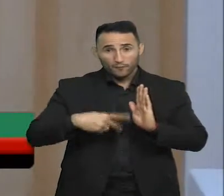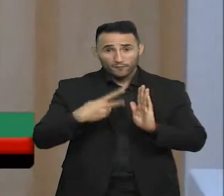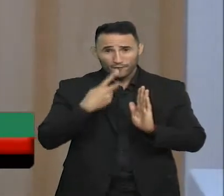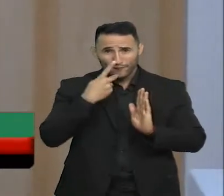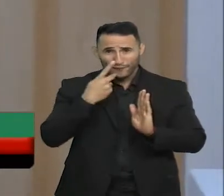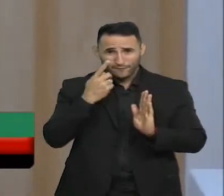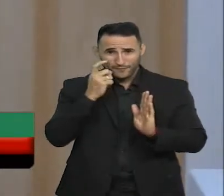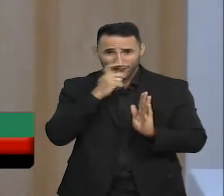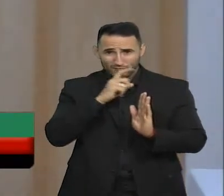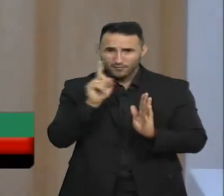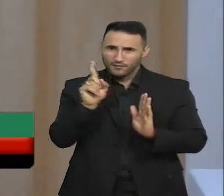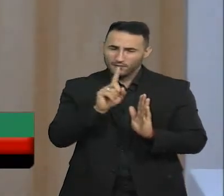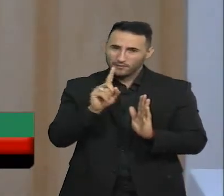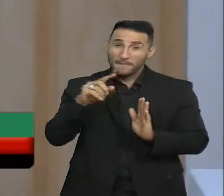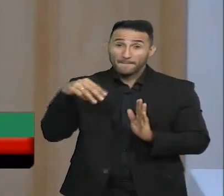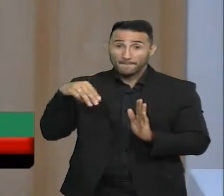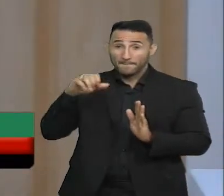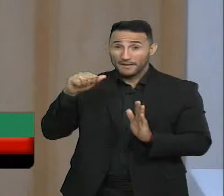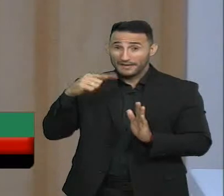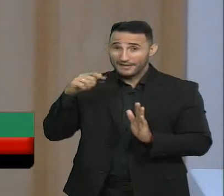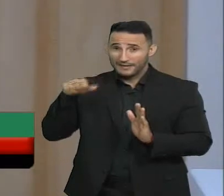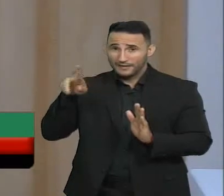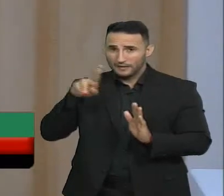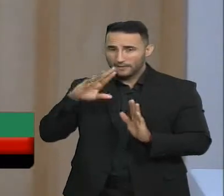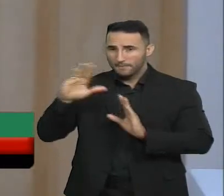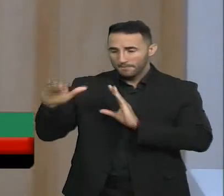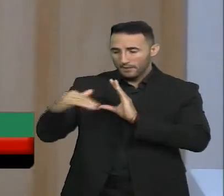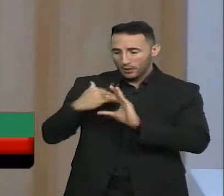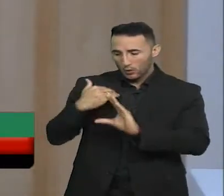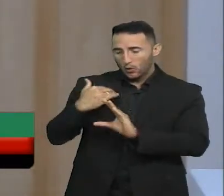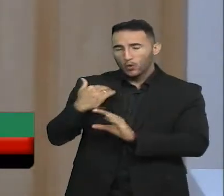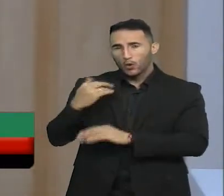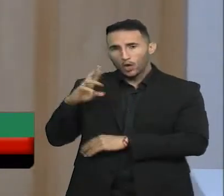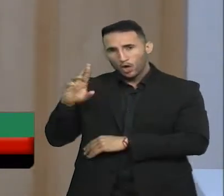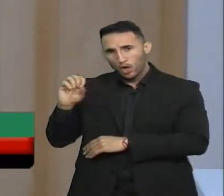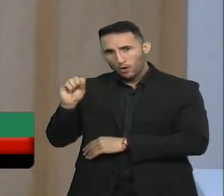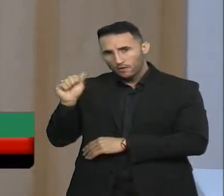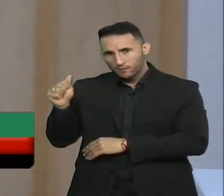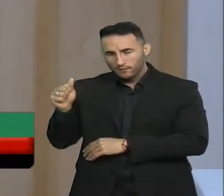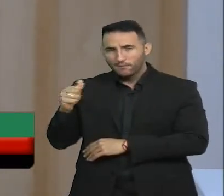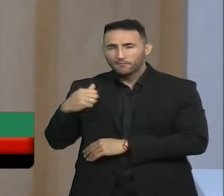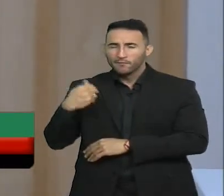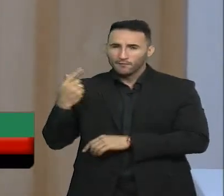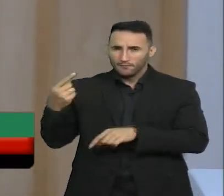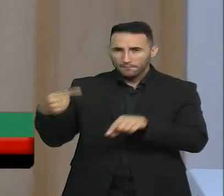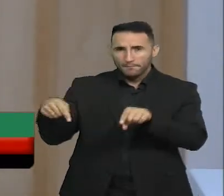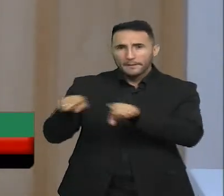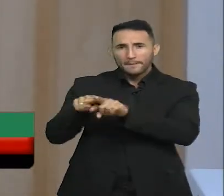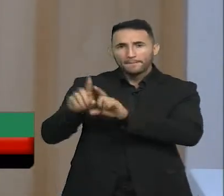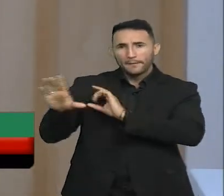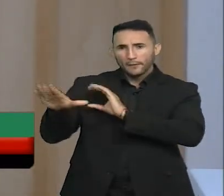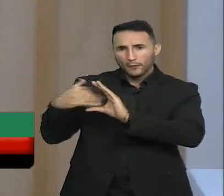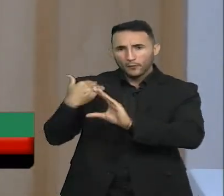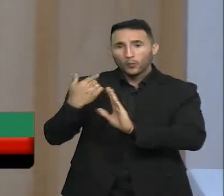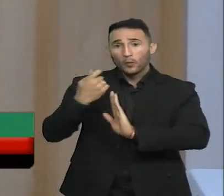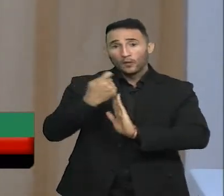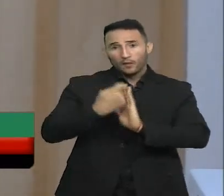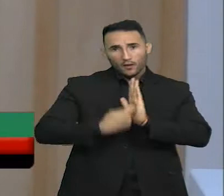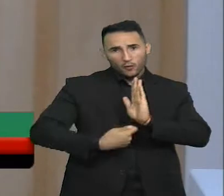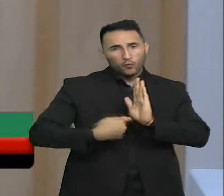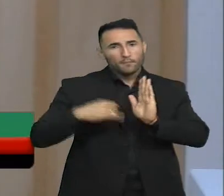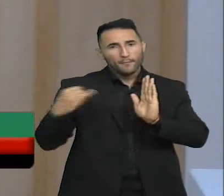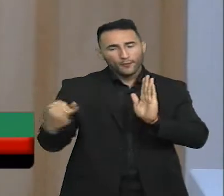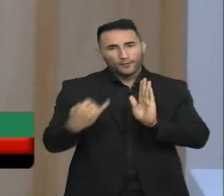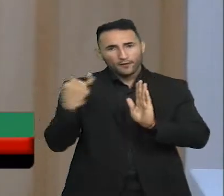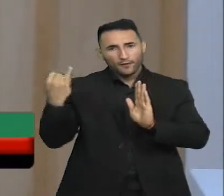tá? Recebi da Mazé e da Rosa Eleutério, para a gente falar um pouco, que elas trouxeram para a gente um texto muito importante, diz muito